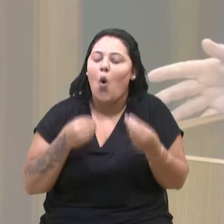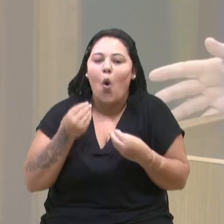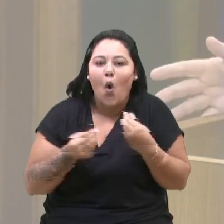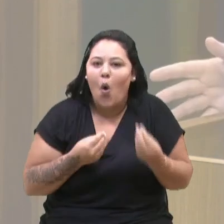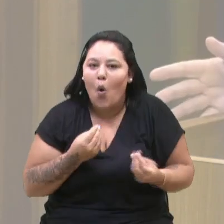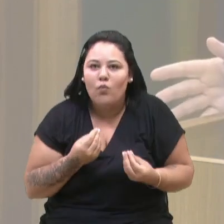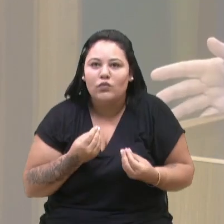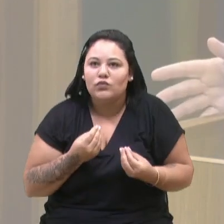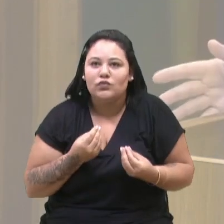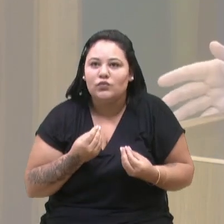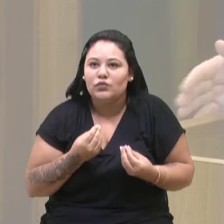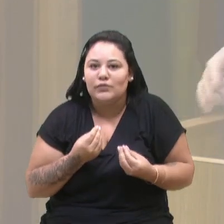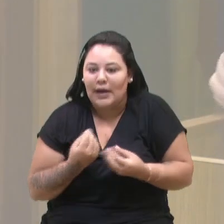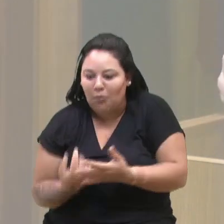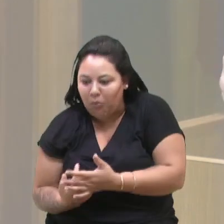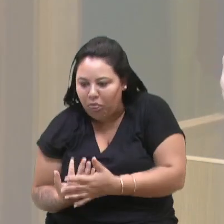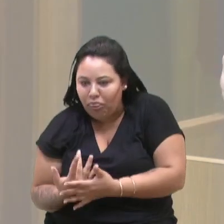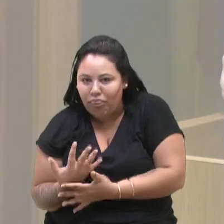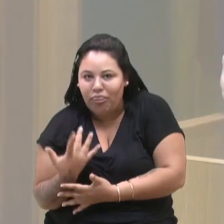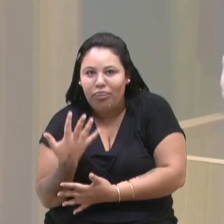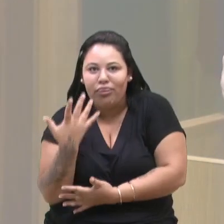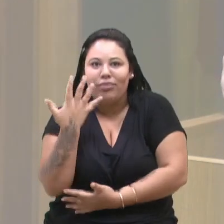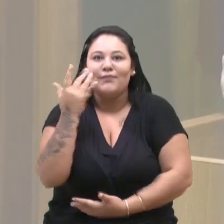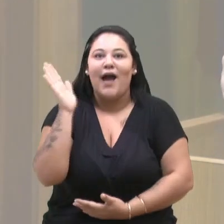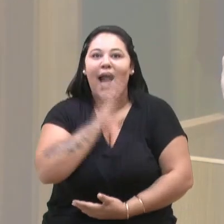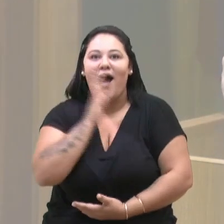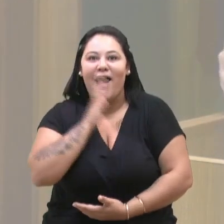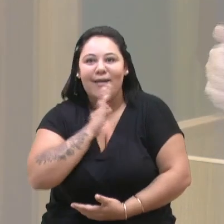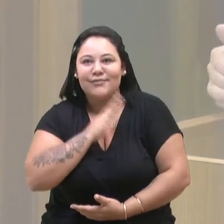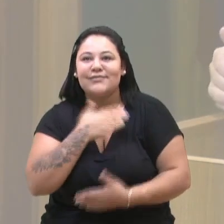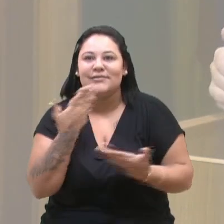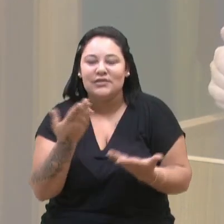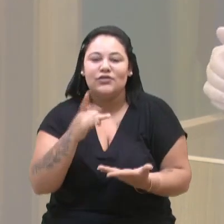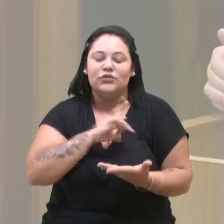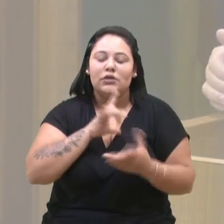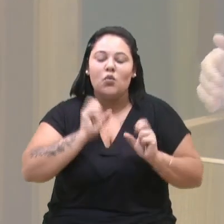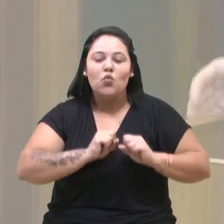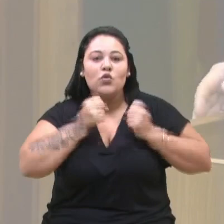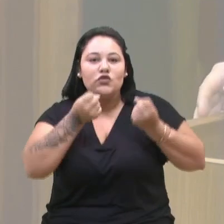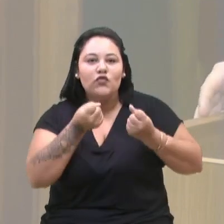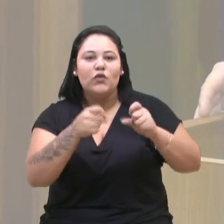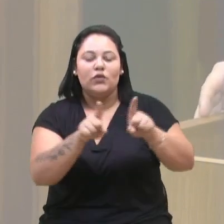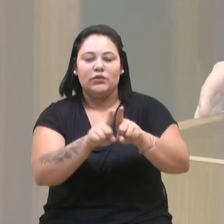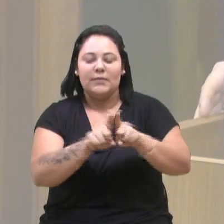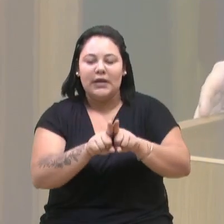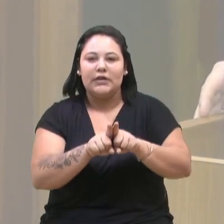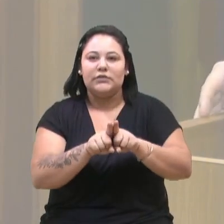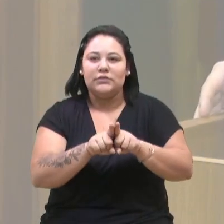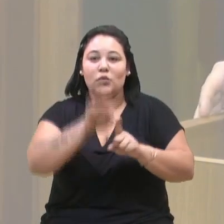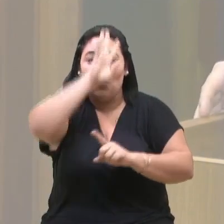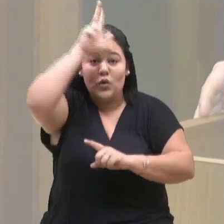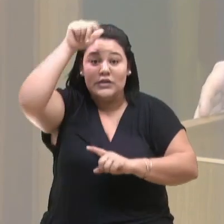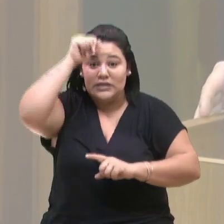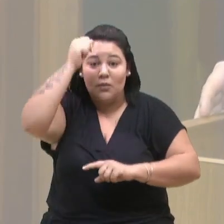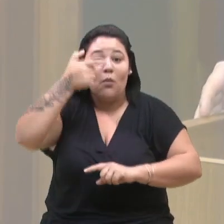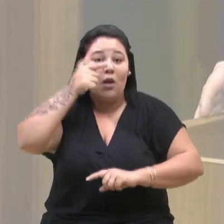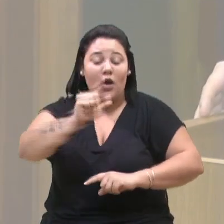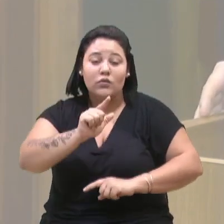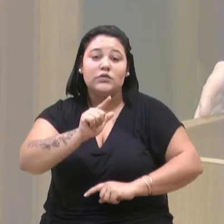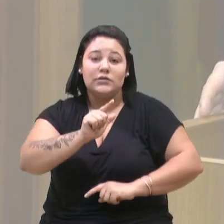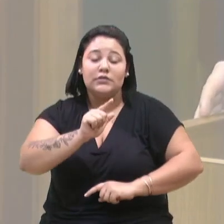Como é tudo que o mato quer para crescer, né? Então, nós temos aí um esforço, né, do município para poder